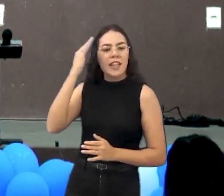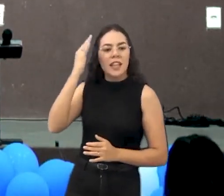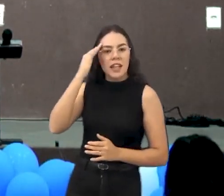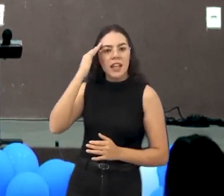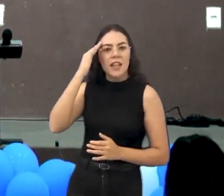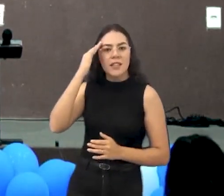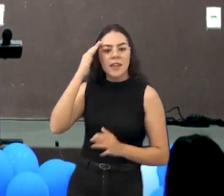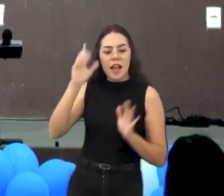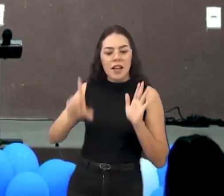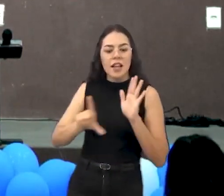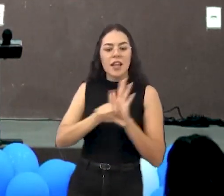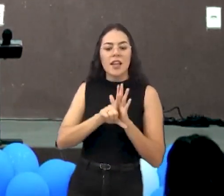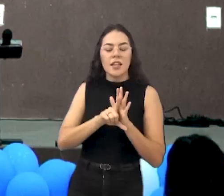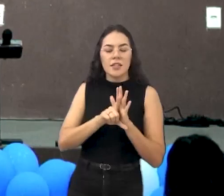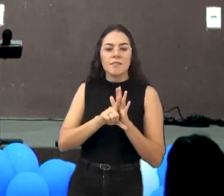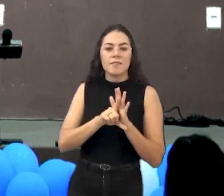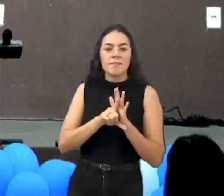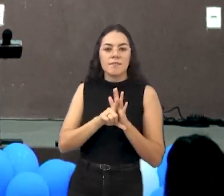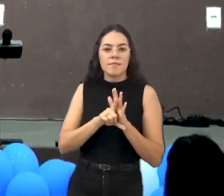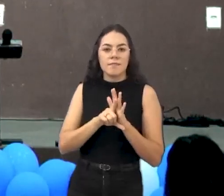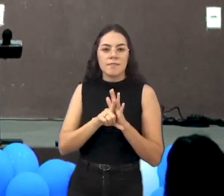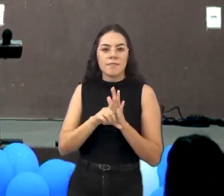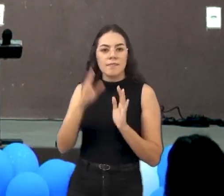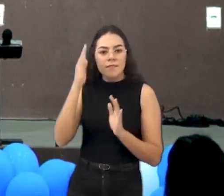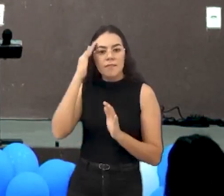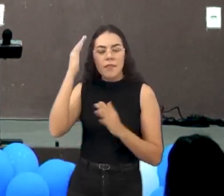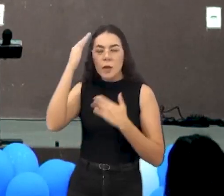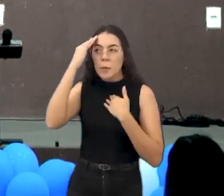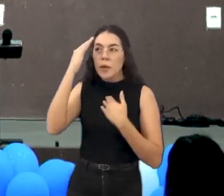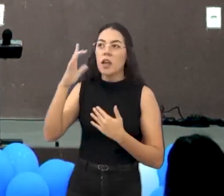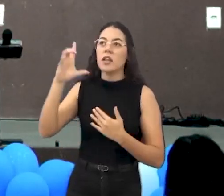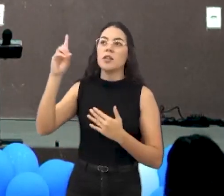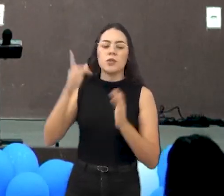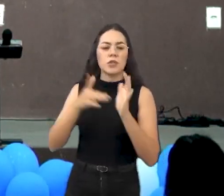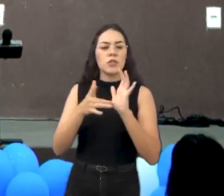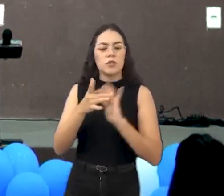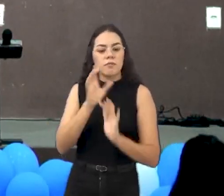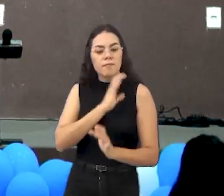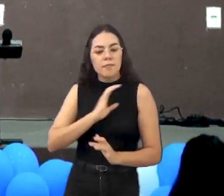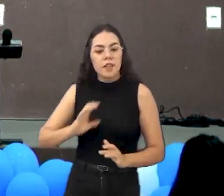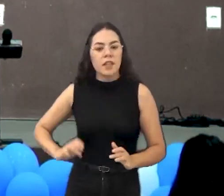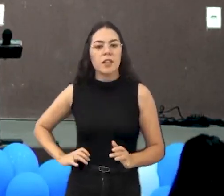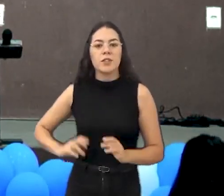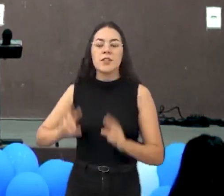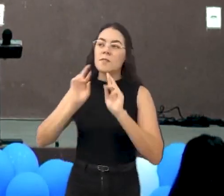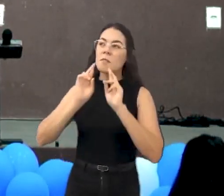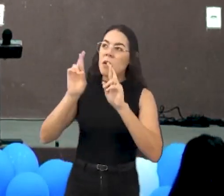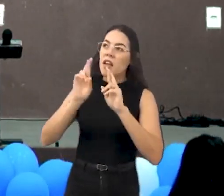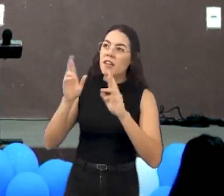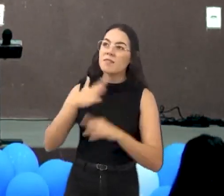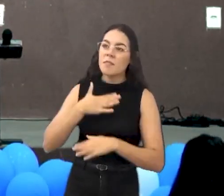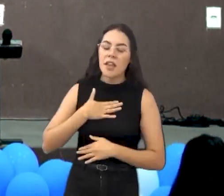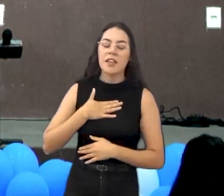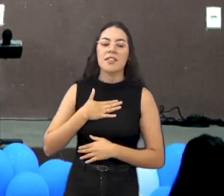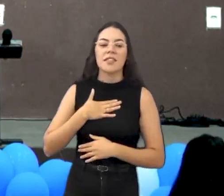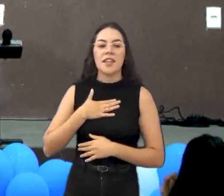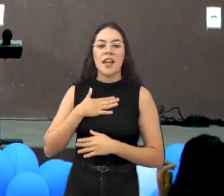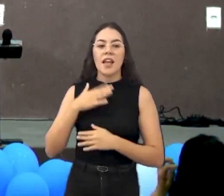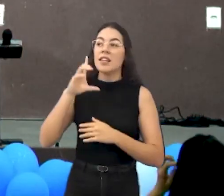de Deus, mas com a carne a lei do pecado. Graças a Deus por Jesus Cristo, Ele é a minha esperança, Ele é o